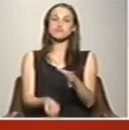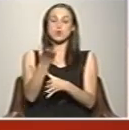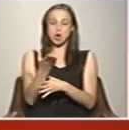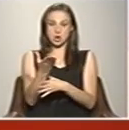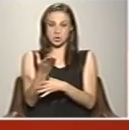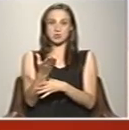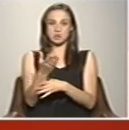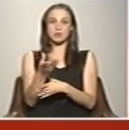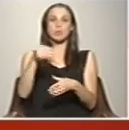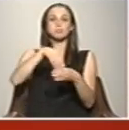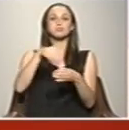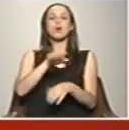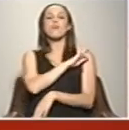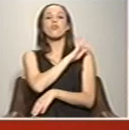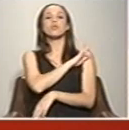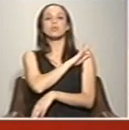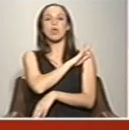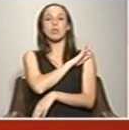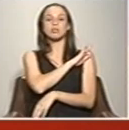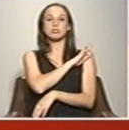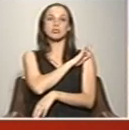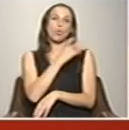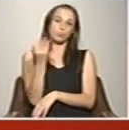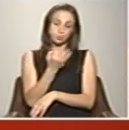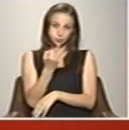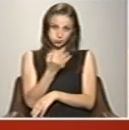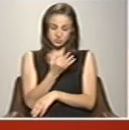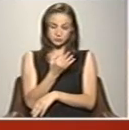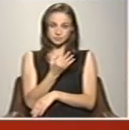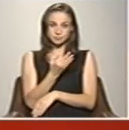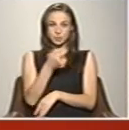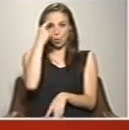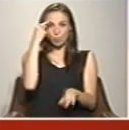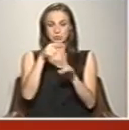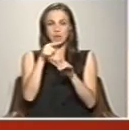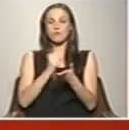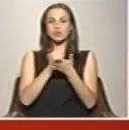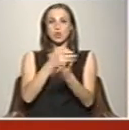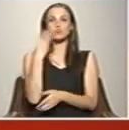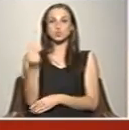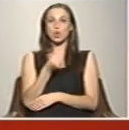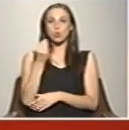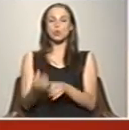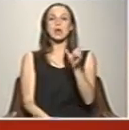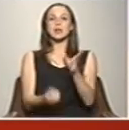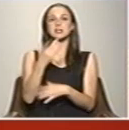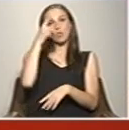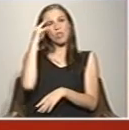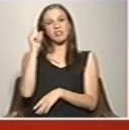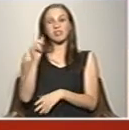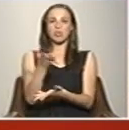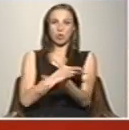Buzz dentro da Faculdade de Economia do Porto, com o grande objetivo de ajudar os alunos na criação das suas ideias de